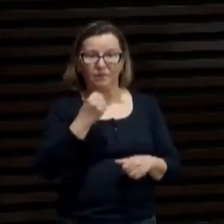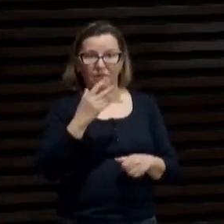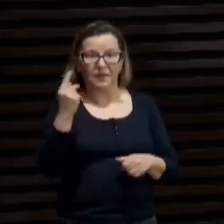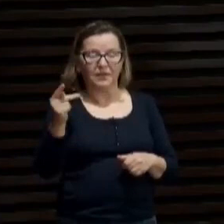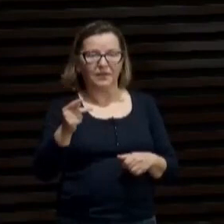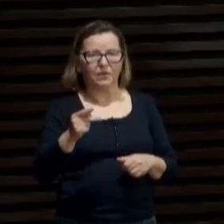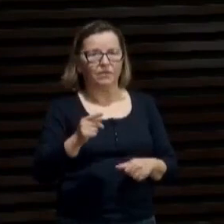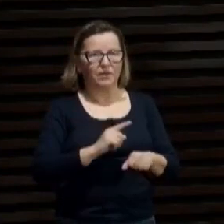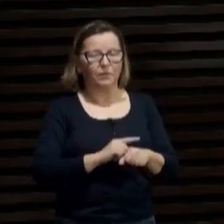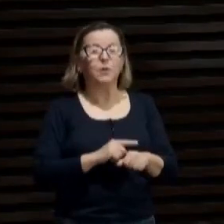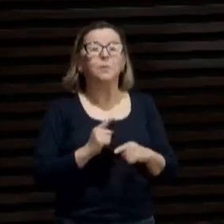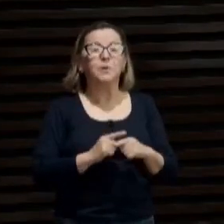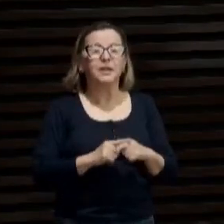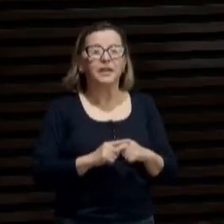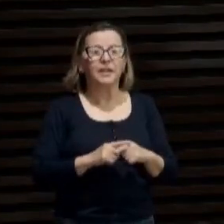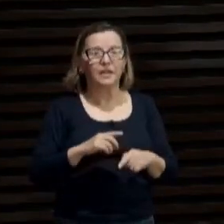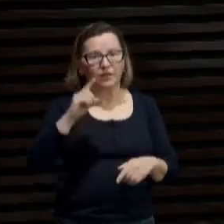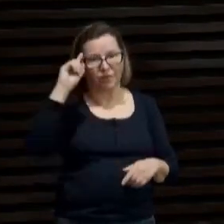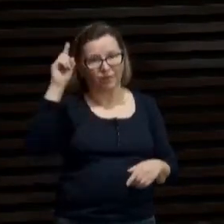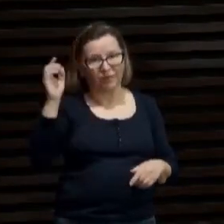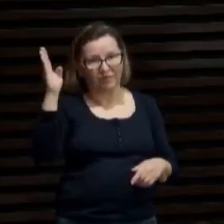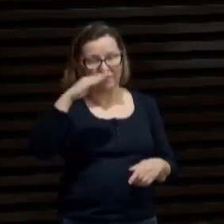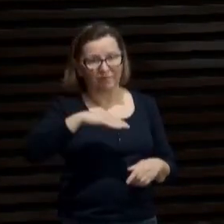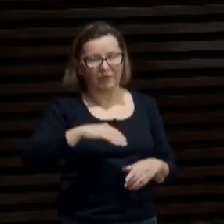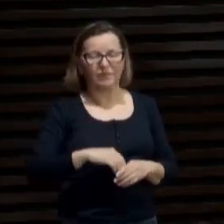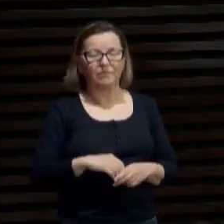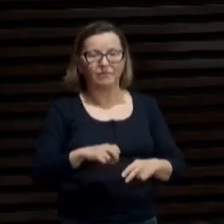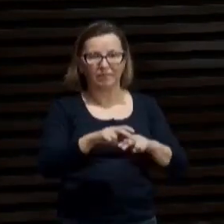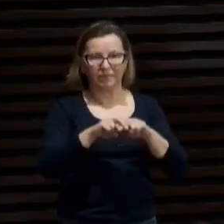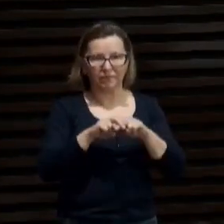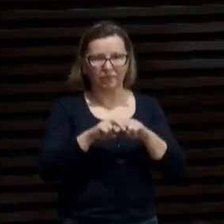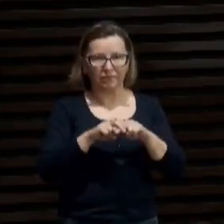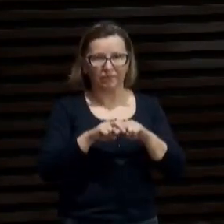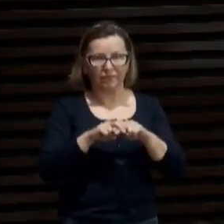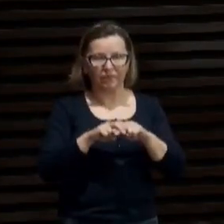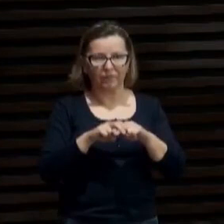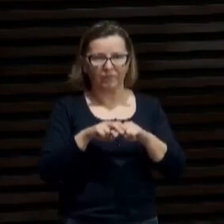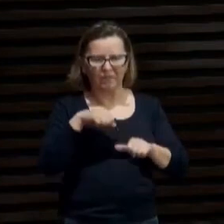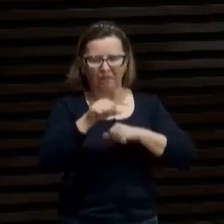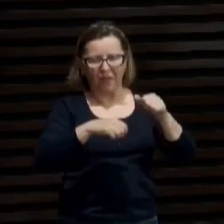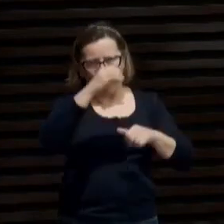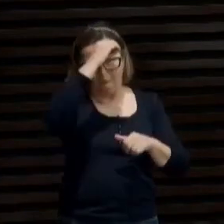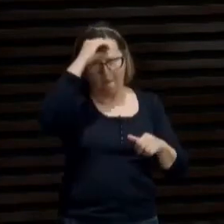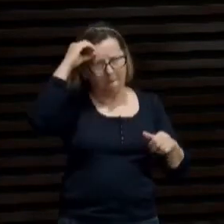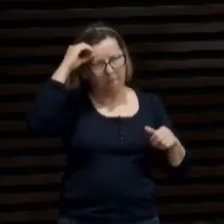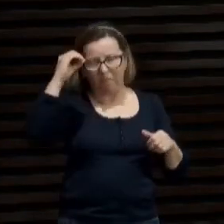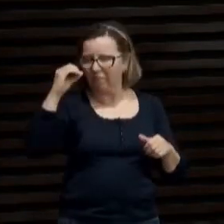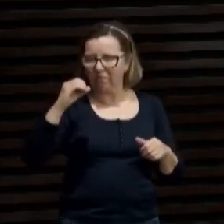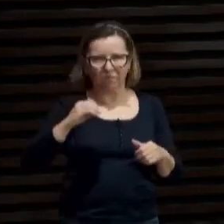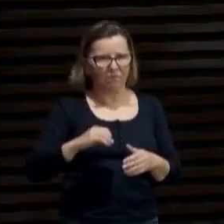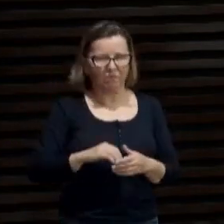quê? Porque os dias são maus. Por isso, não vos torneis insensatos, não